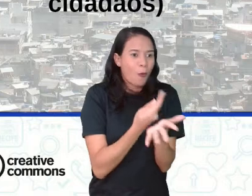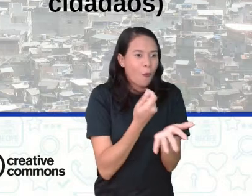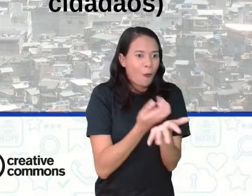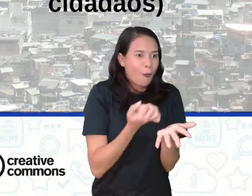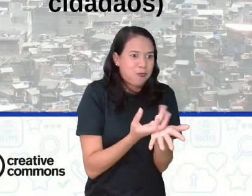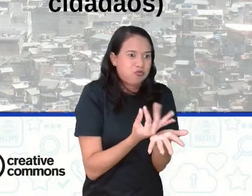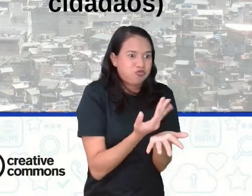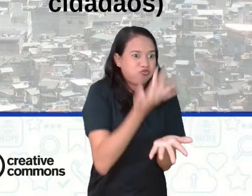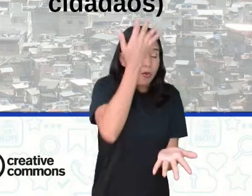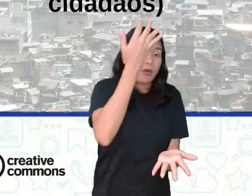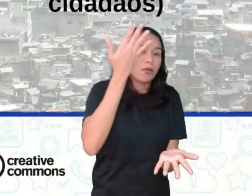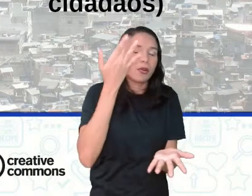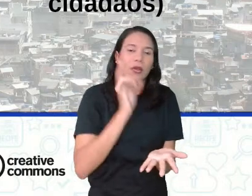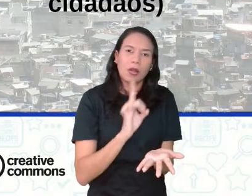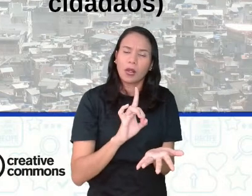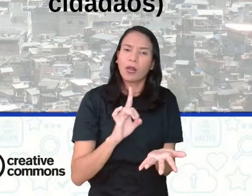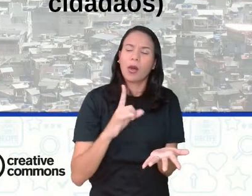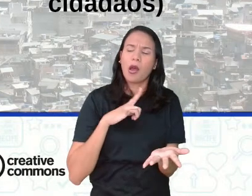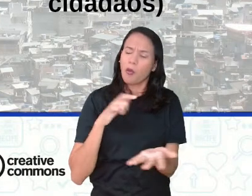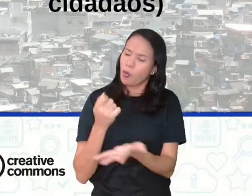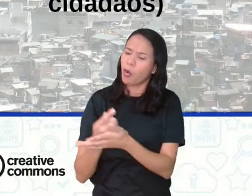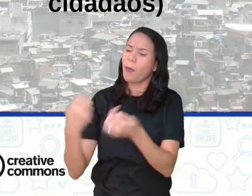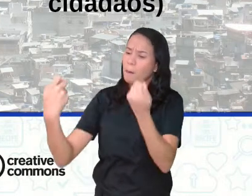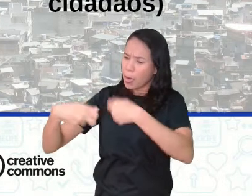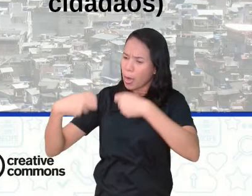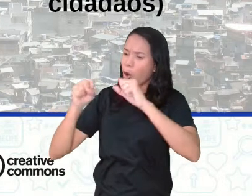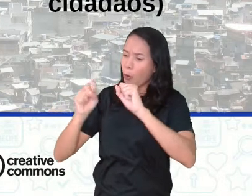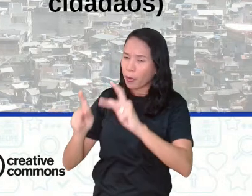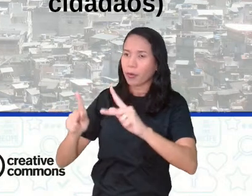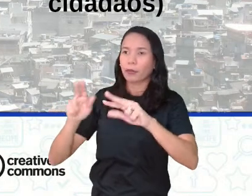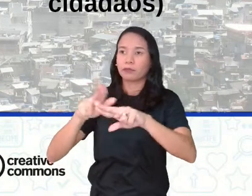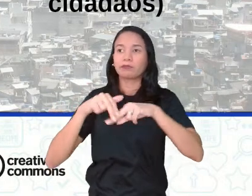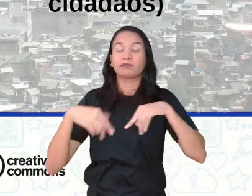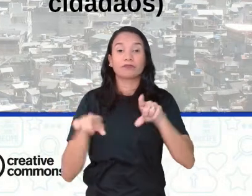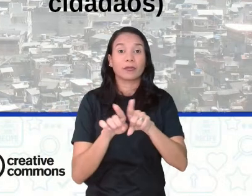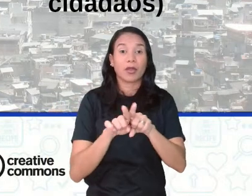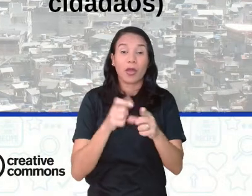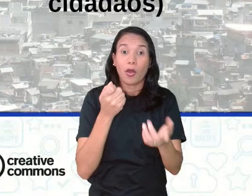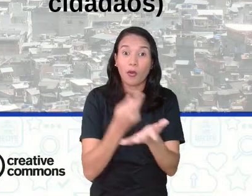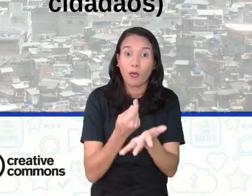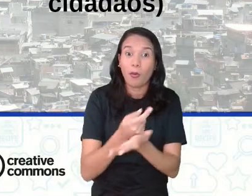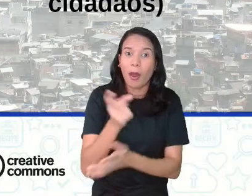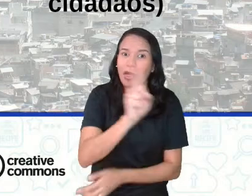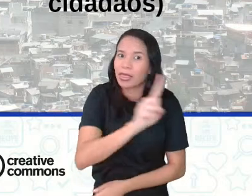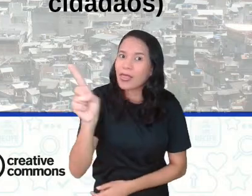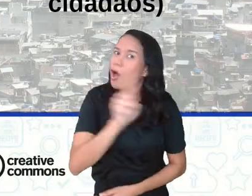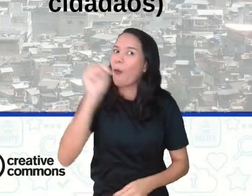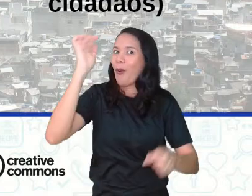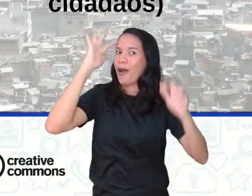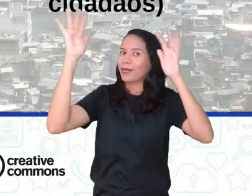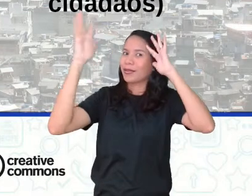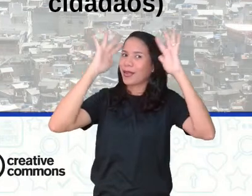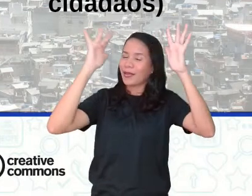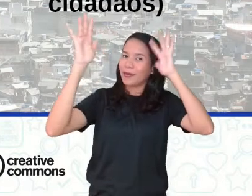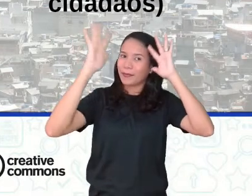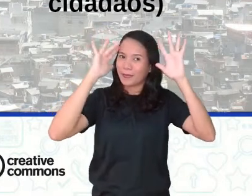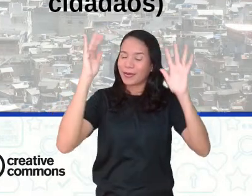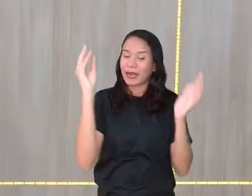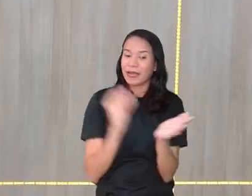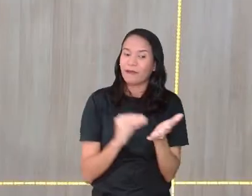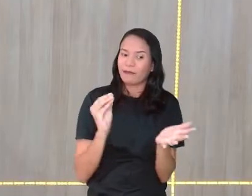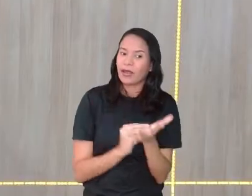compulsivamente, desnecessariamente, né? Investir naquele... Comprar não é terapia, professor. Exatamente. É uma